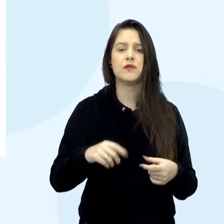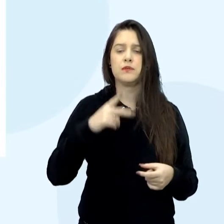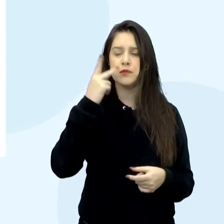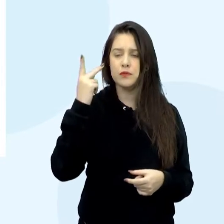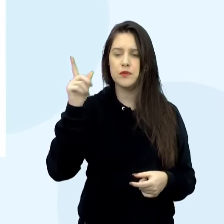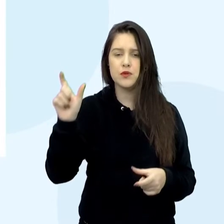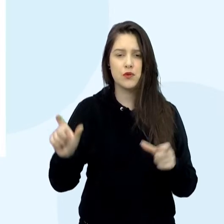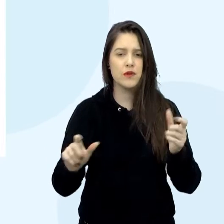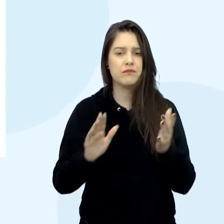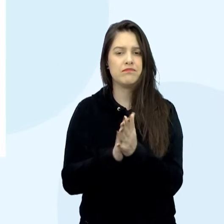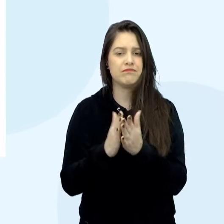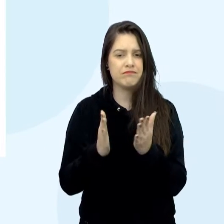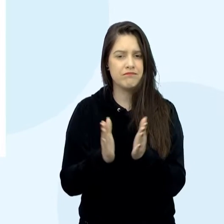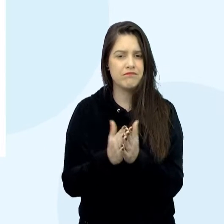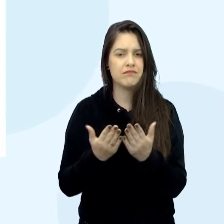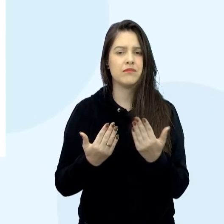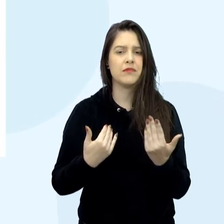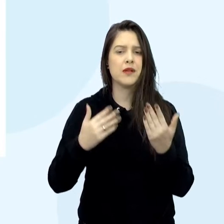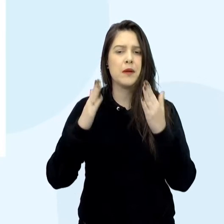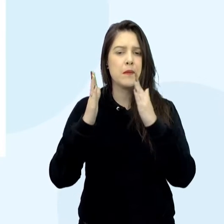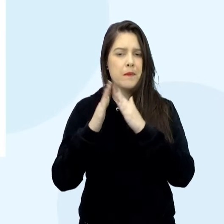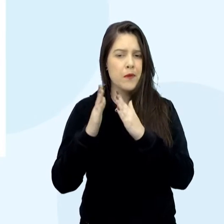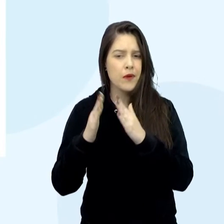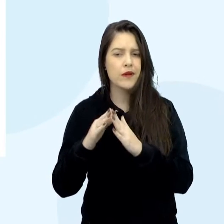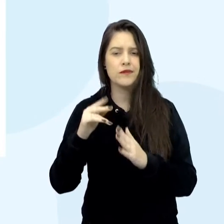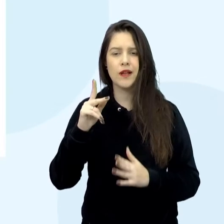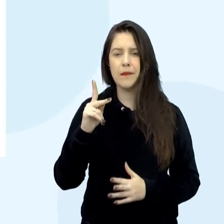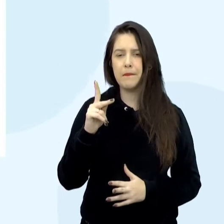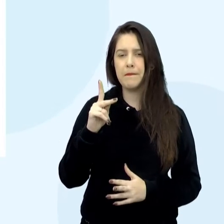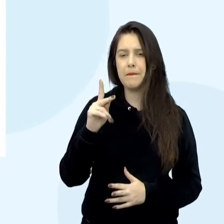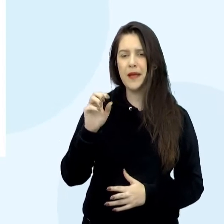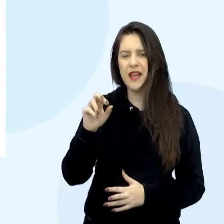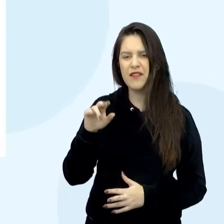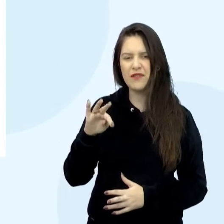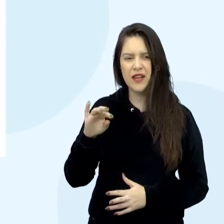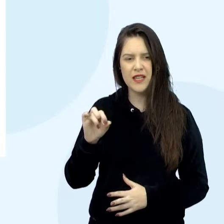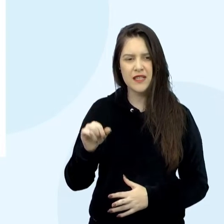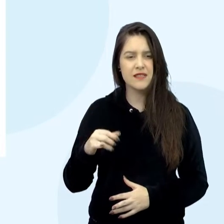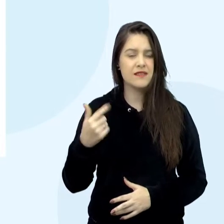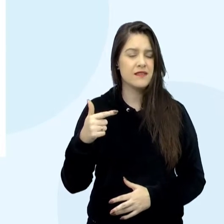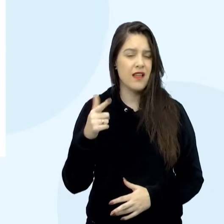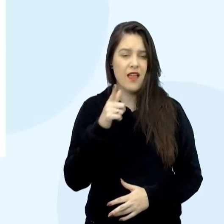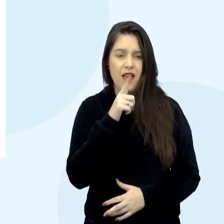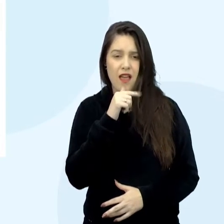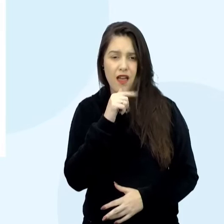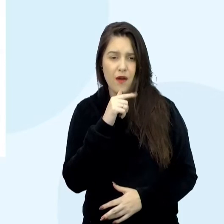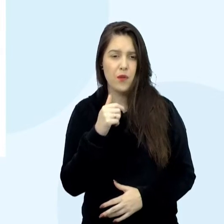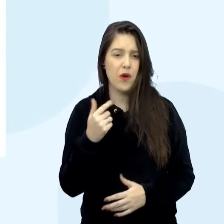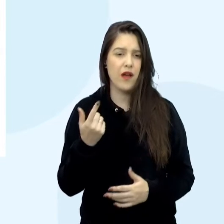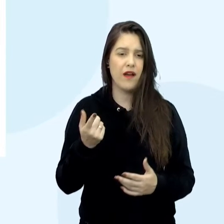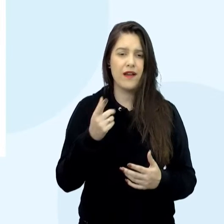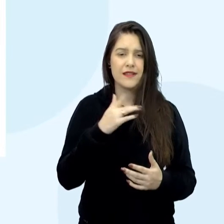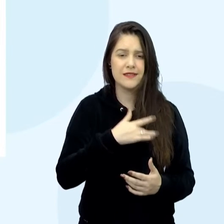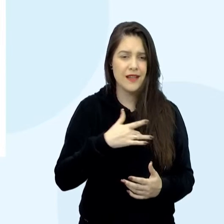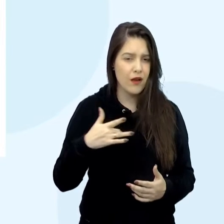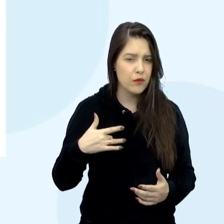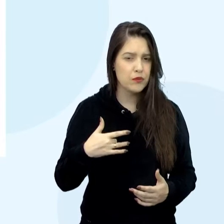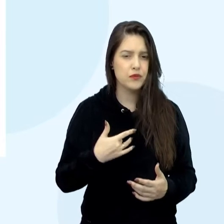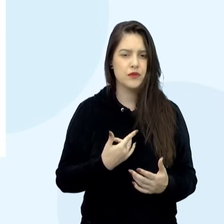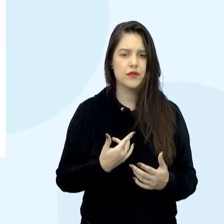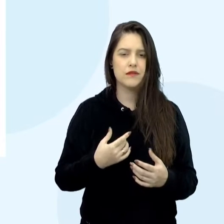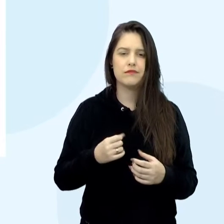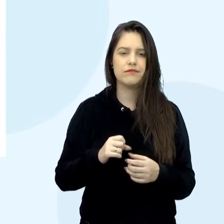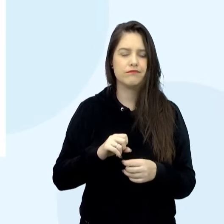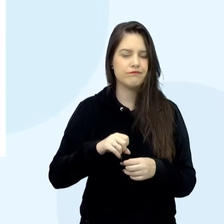de pobreza, morando nas periferias, sem água, esgoto, saúde e saneamento